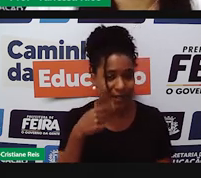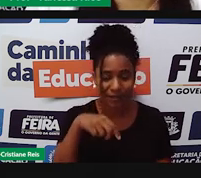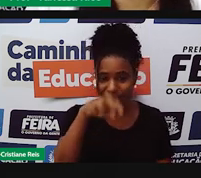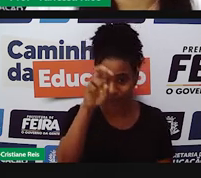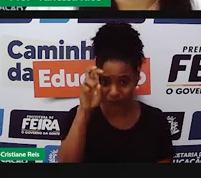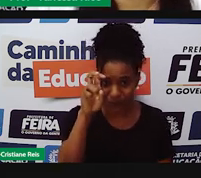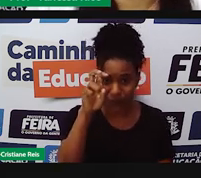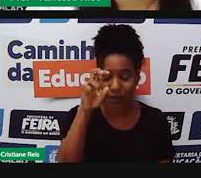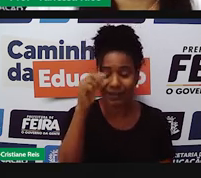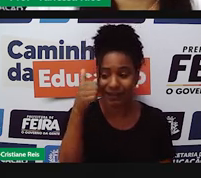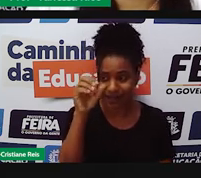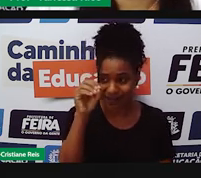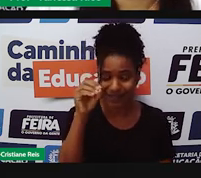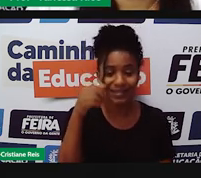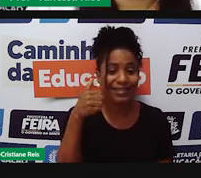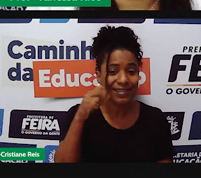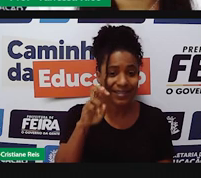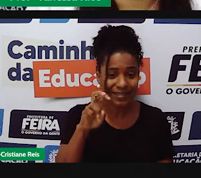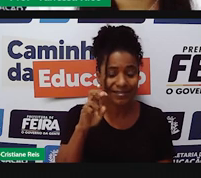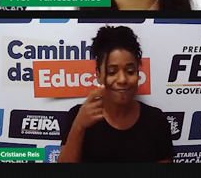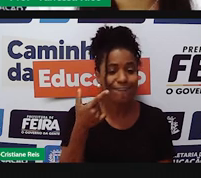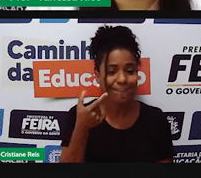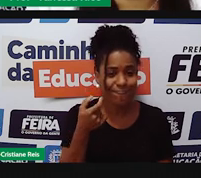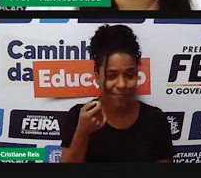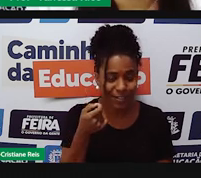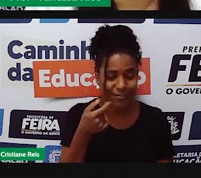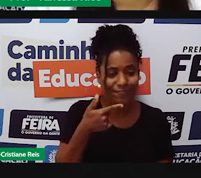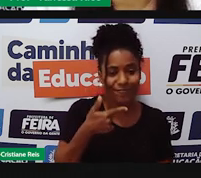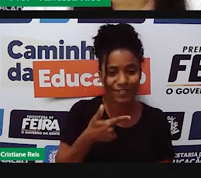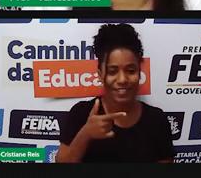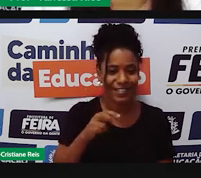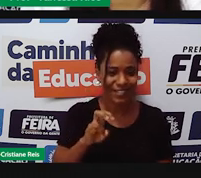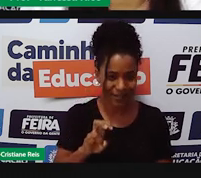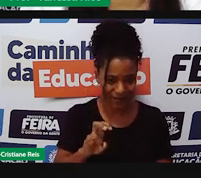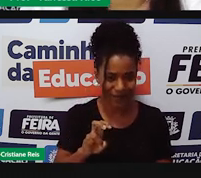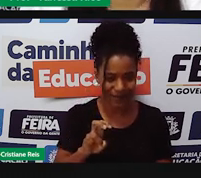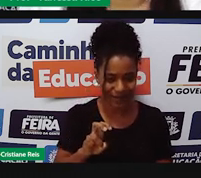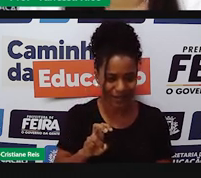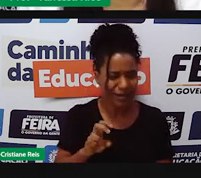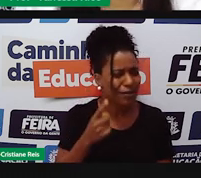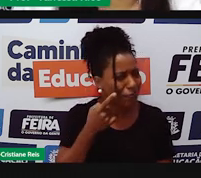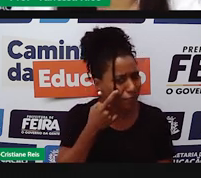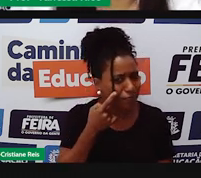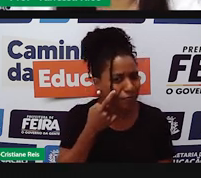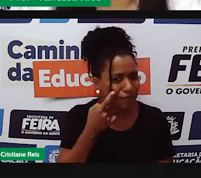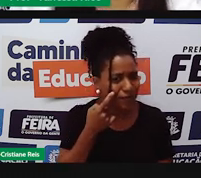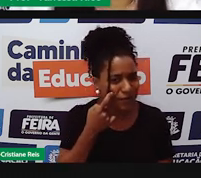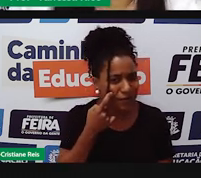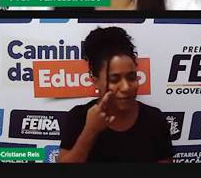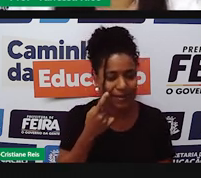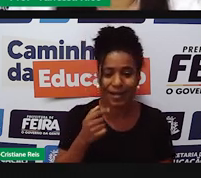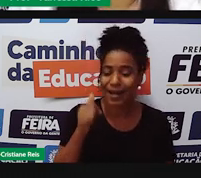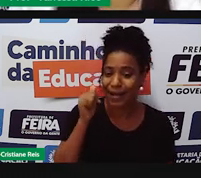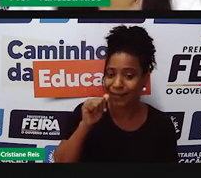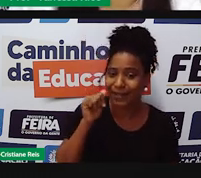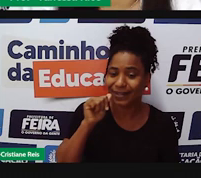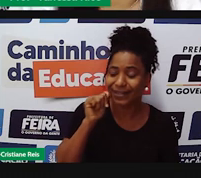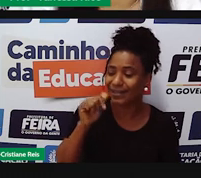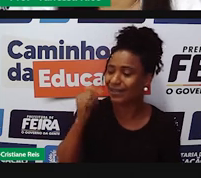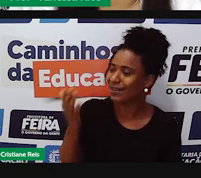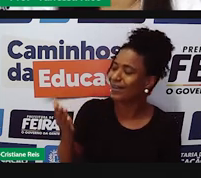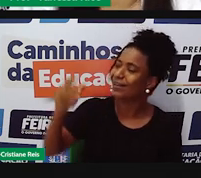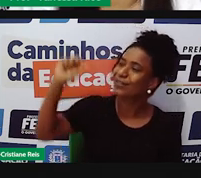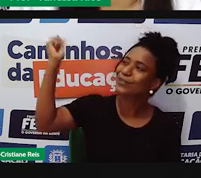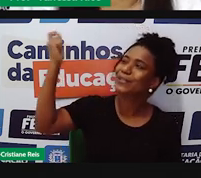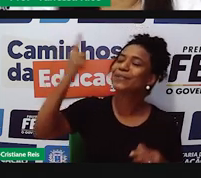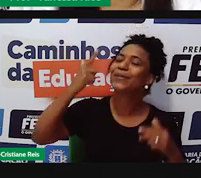ó, 5, 10, 15, 20, 25. Então, Renata começou aí sua exposição ao